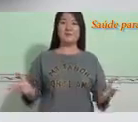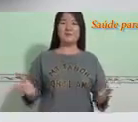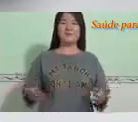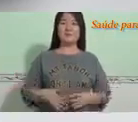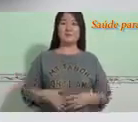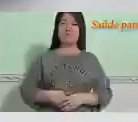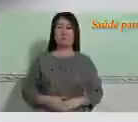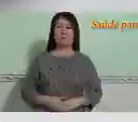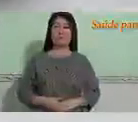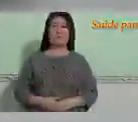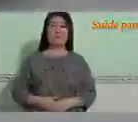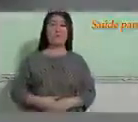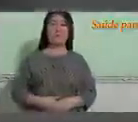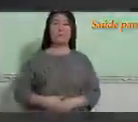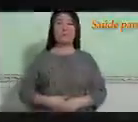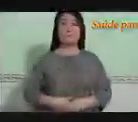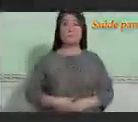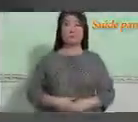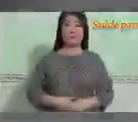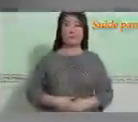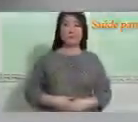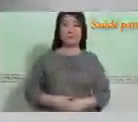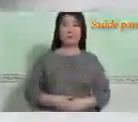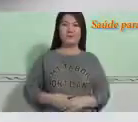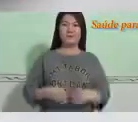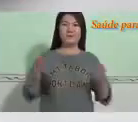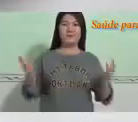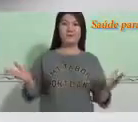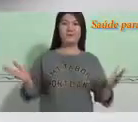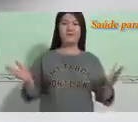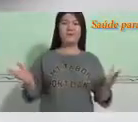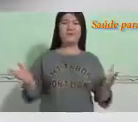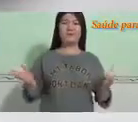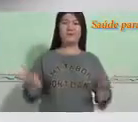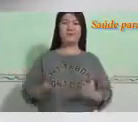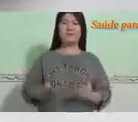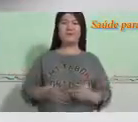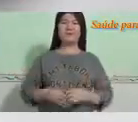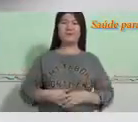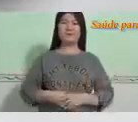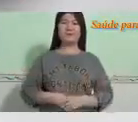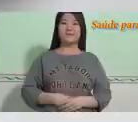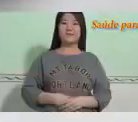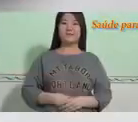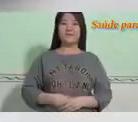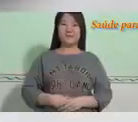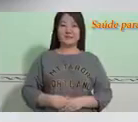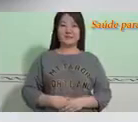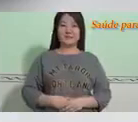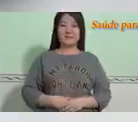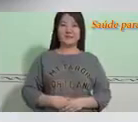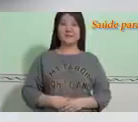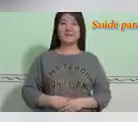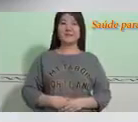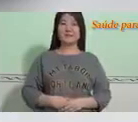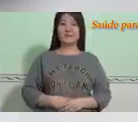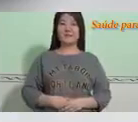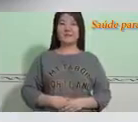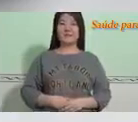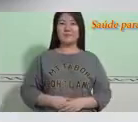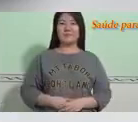nome comercial qual x vírgula é mm blg nsda 20 ou 30 comprimidos vírgula